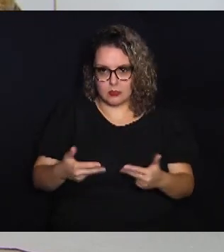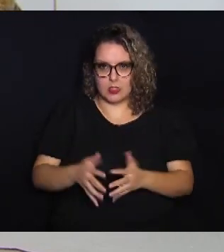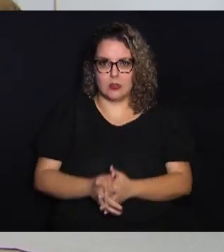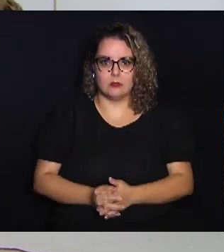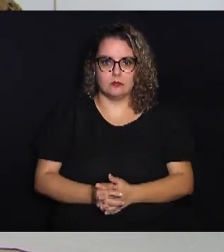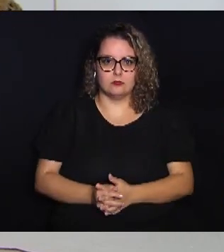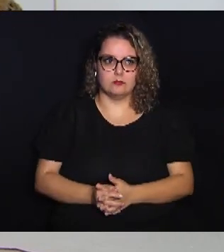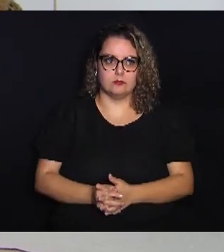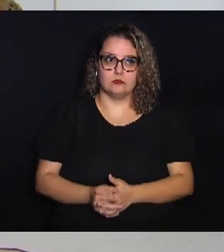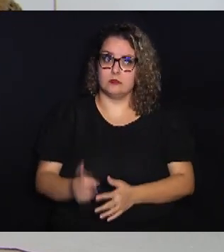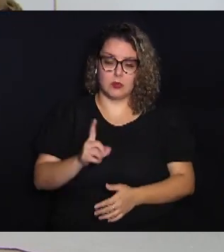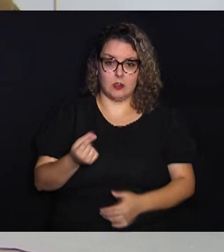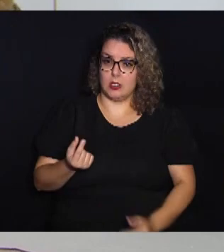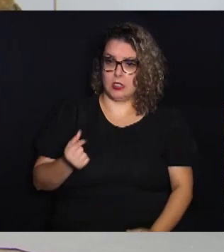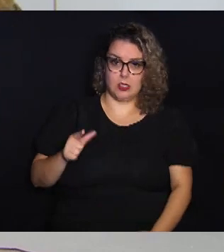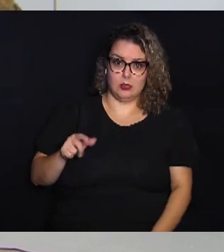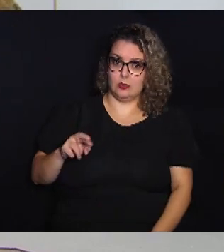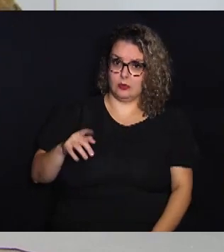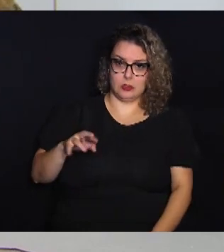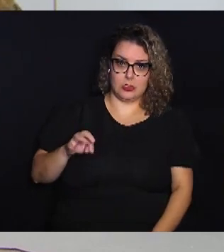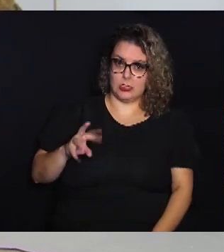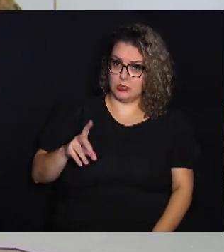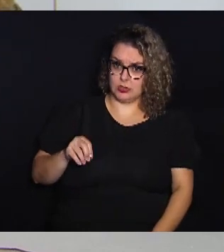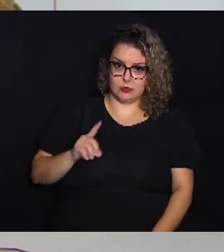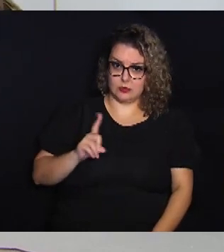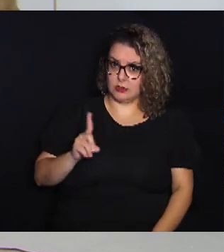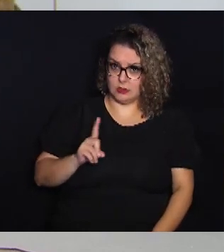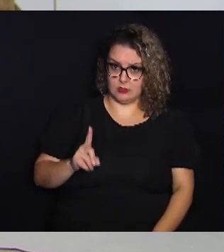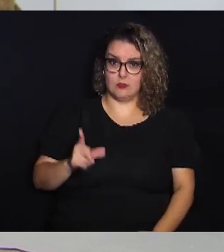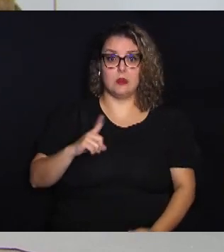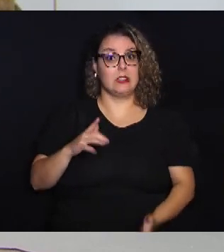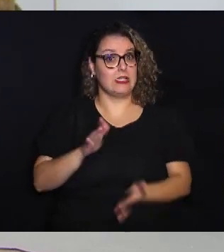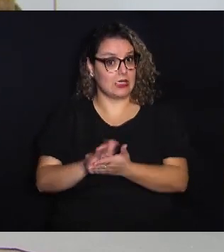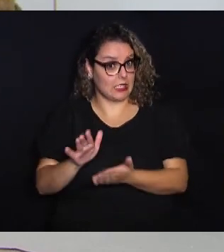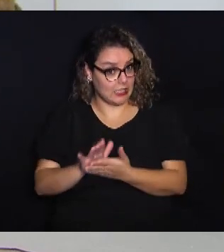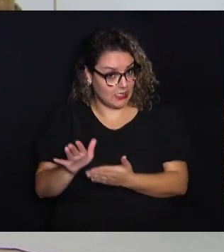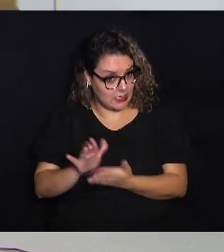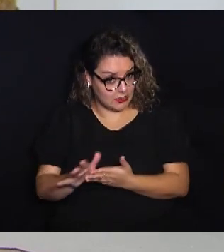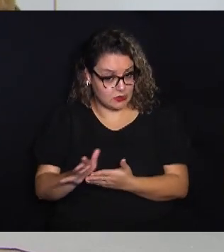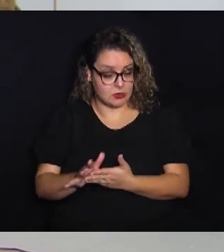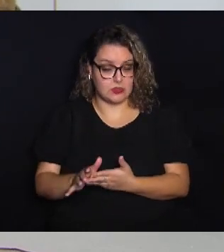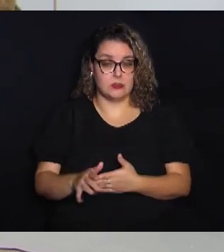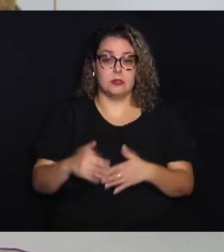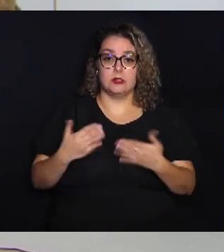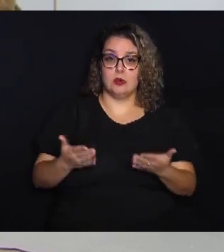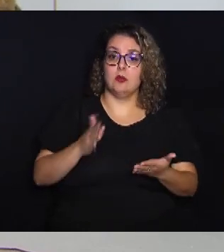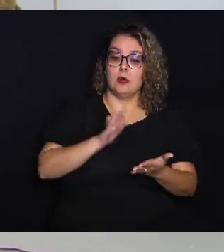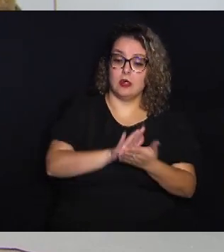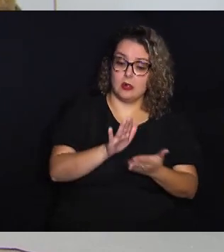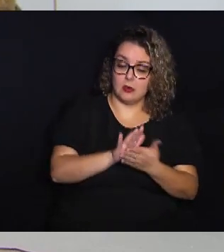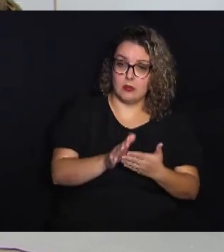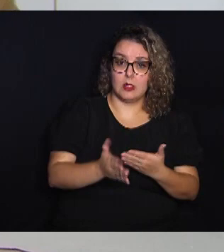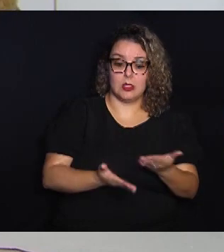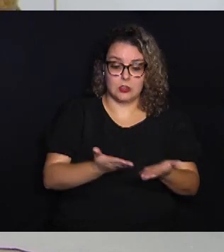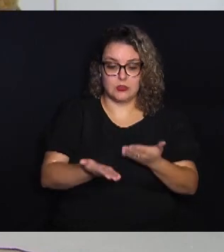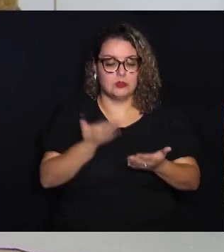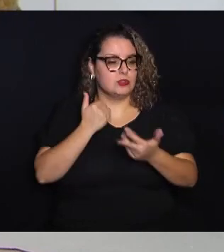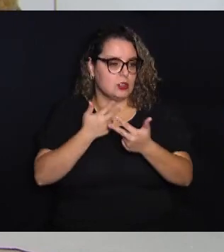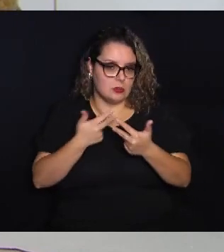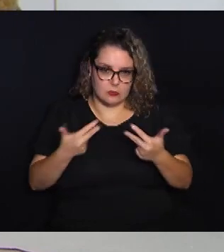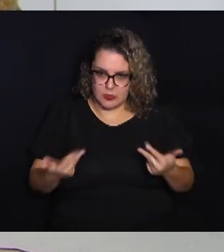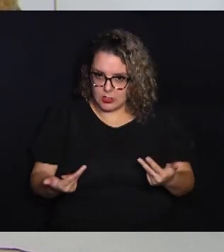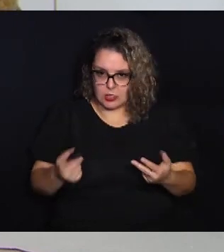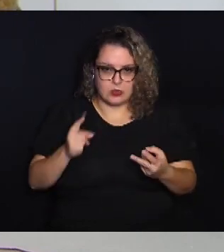um animal não é algo lucrativo, pelo contrário, é algo que vai gerar custos, né? Então, tanto o custo